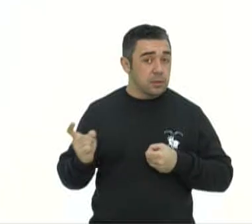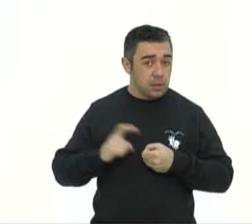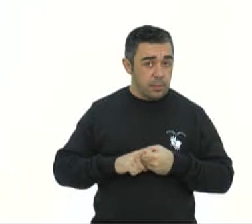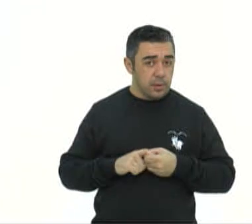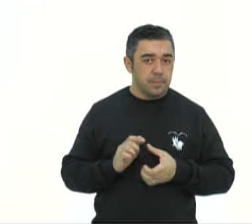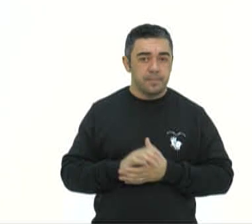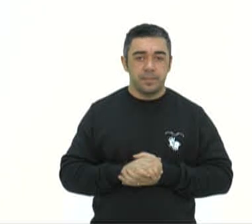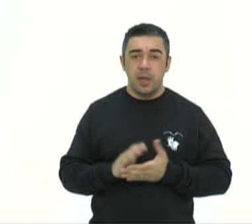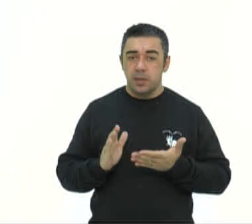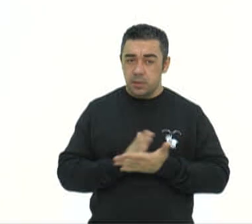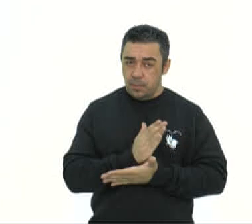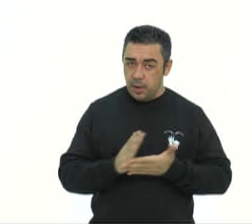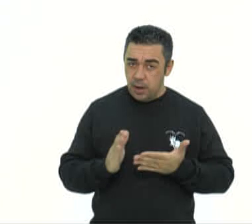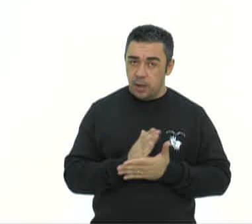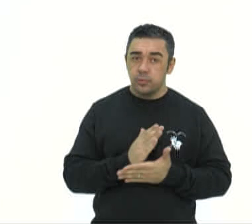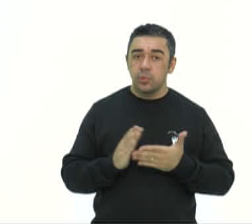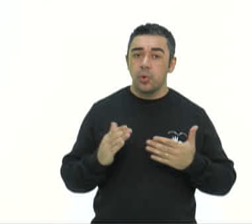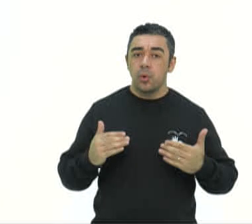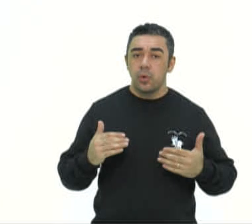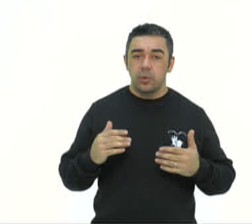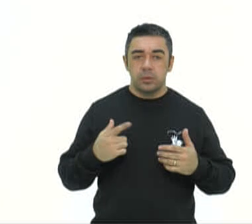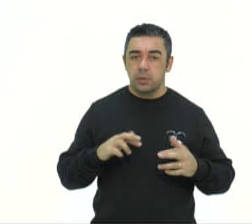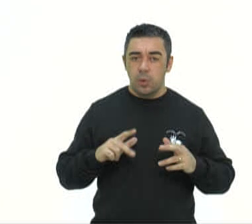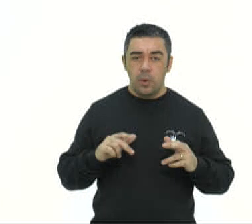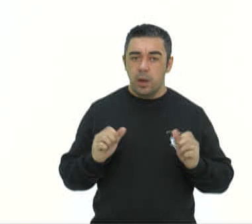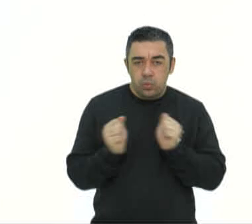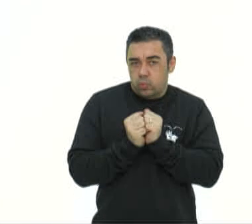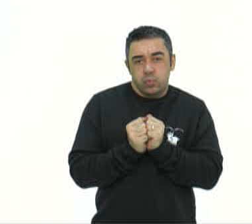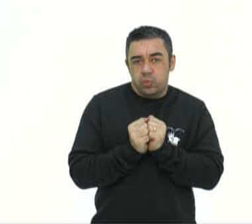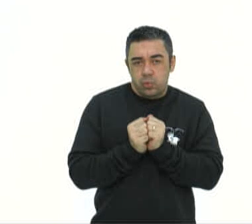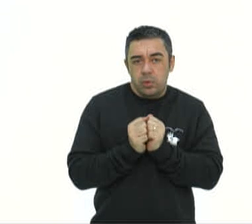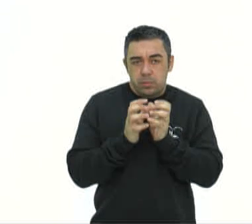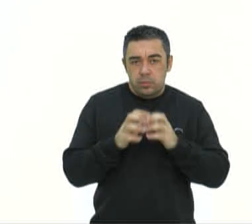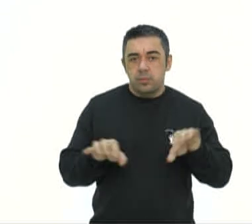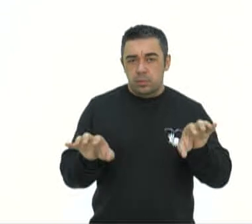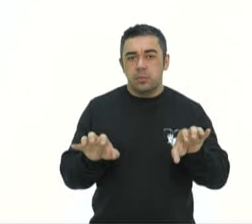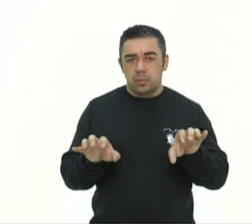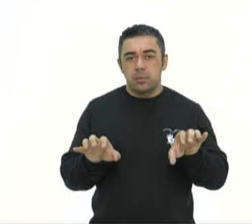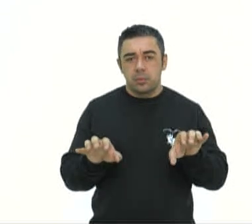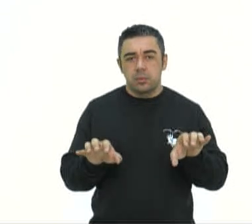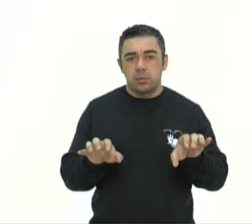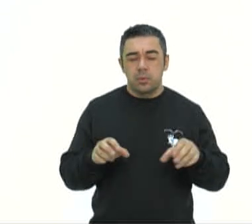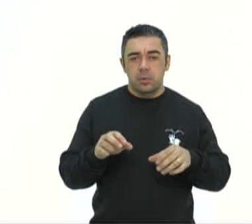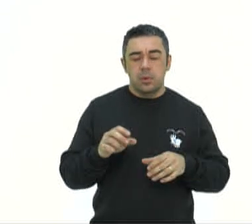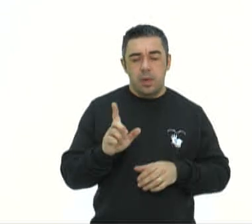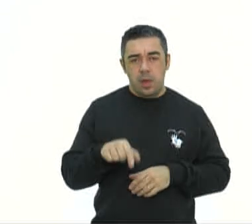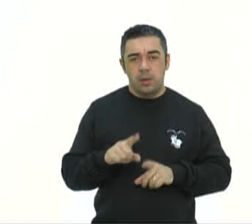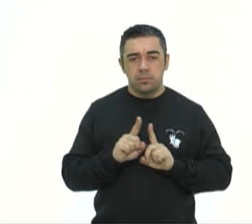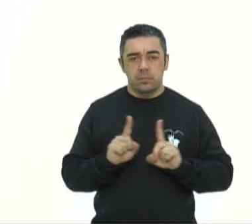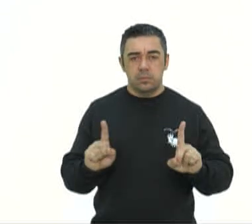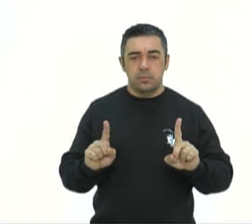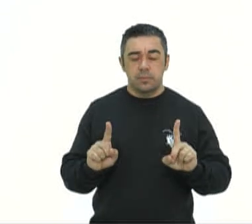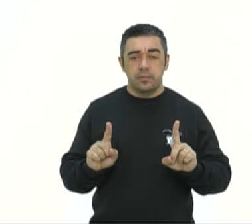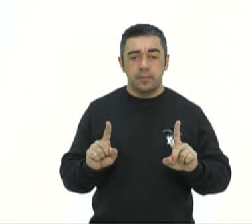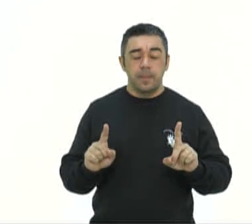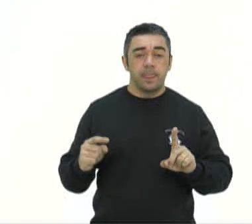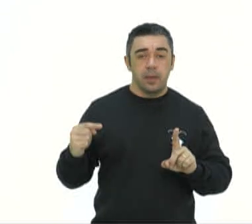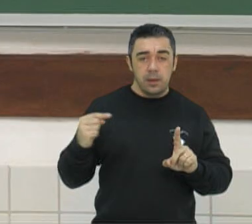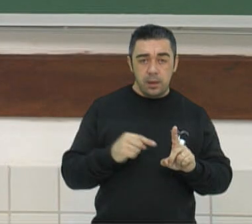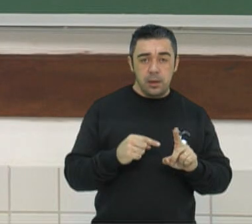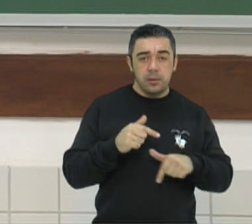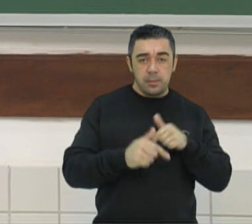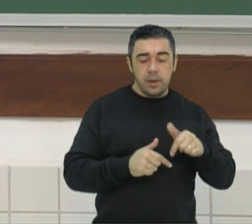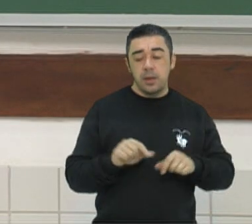são separados fisicamente, então eles não estão grudados, né? São organismos individuais, mas que dependem um do outro